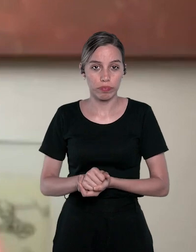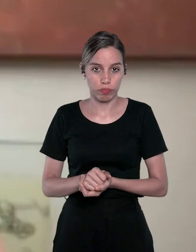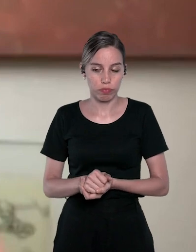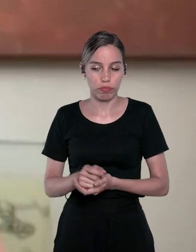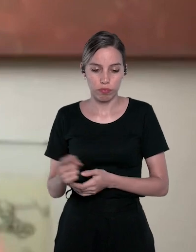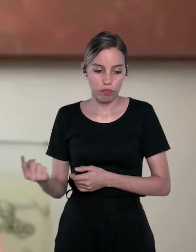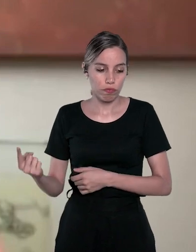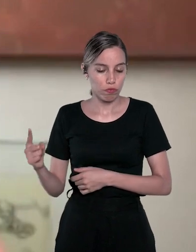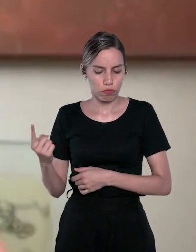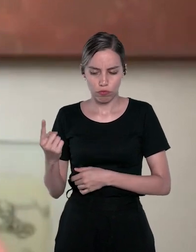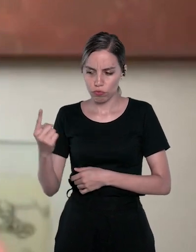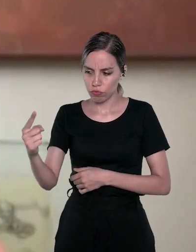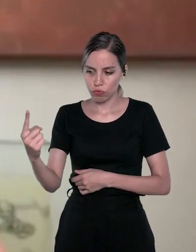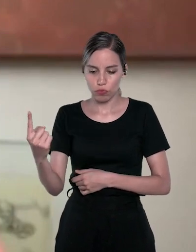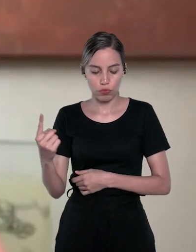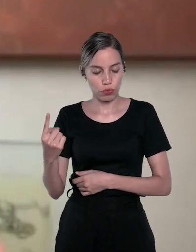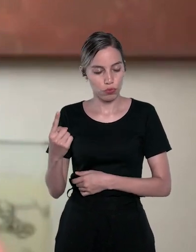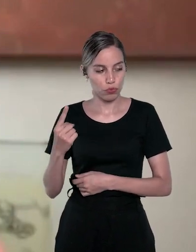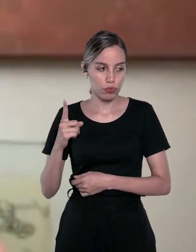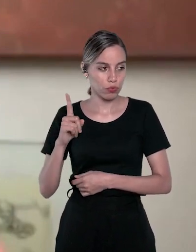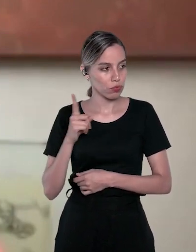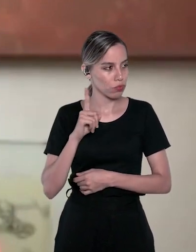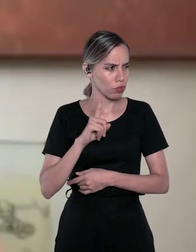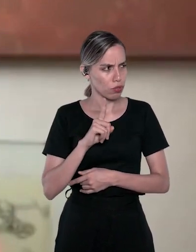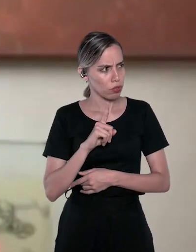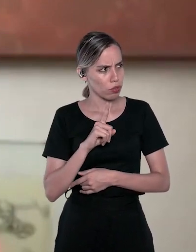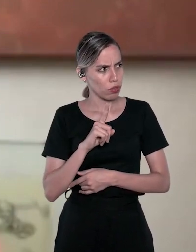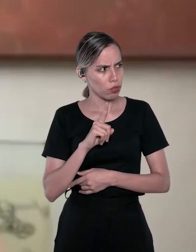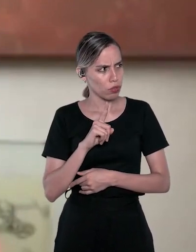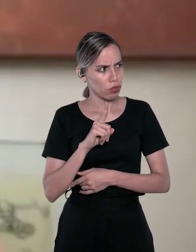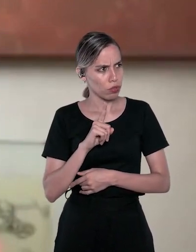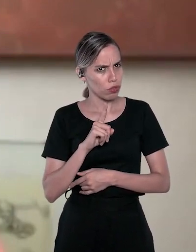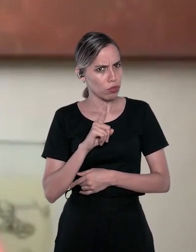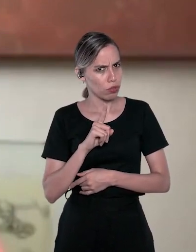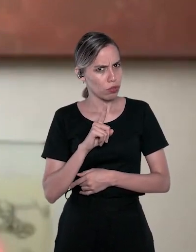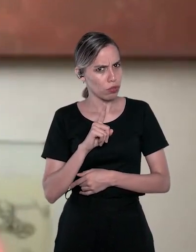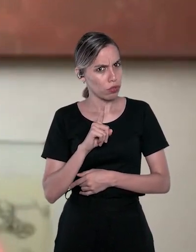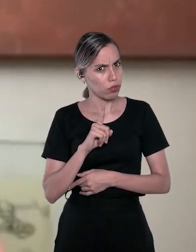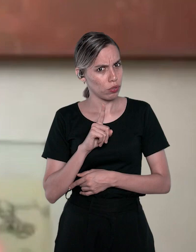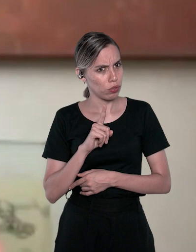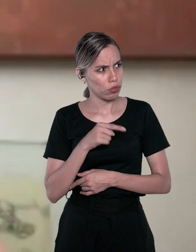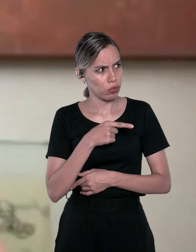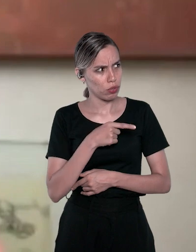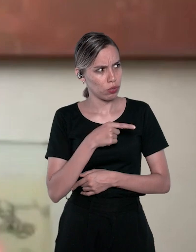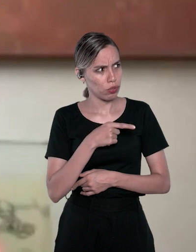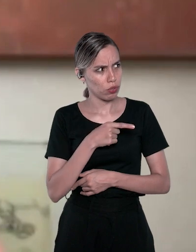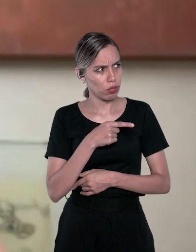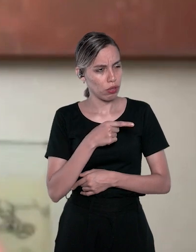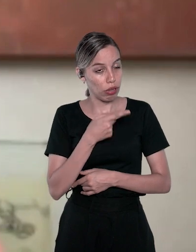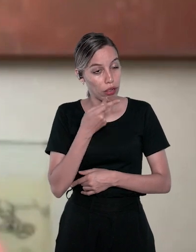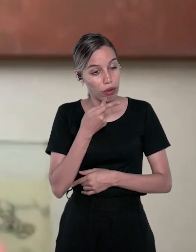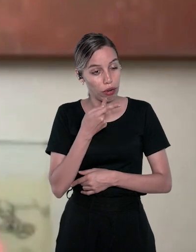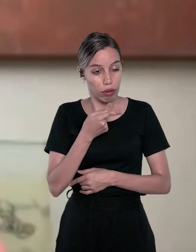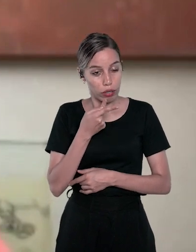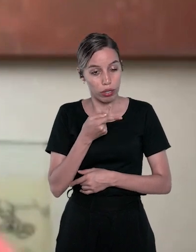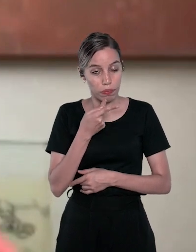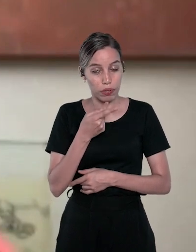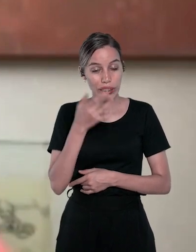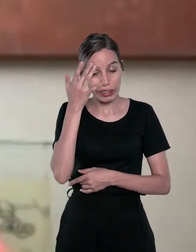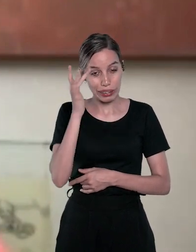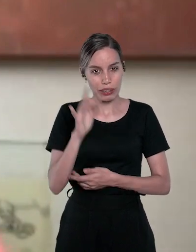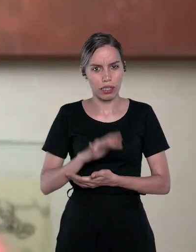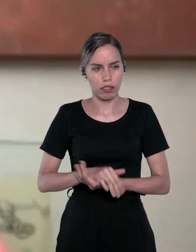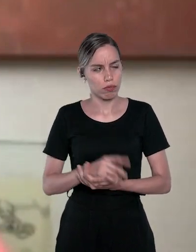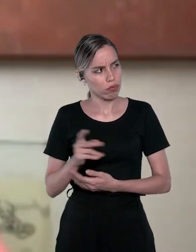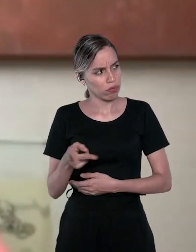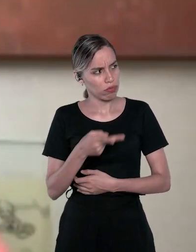estava afásico. Ele não estava falando direito, como sequela do AVC que ele tinha. Ele levou